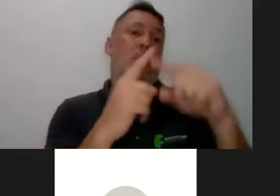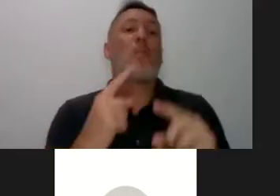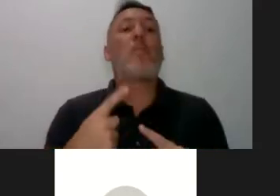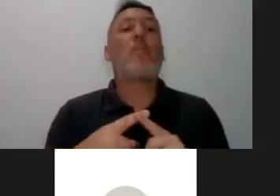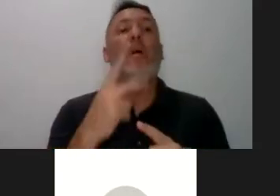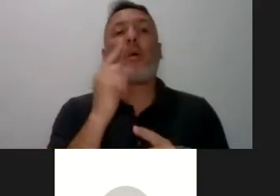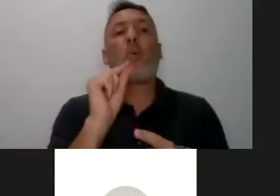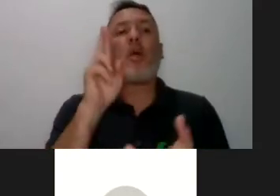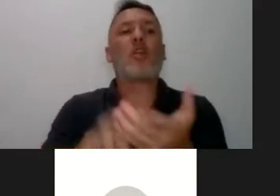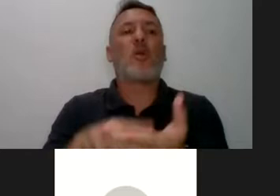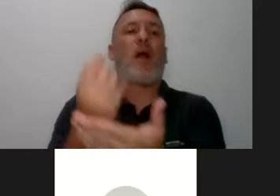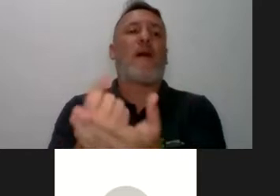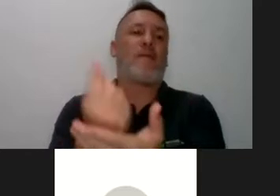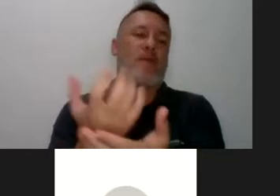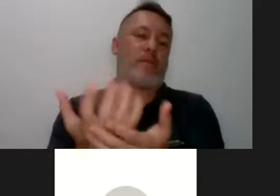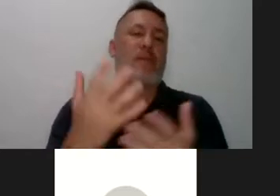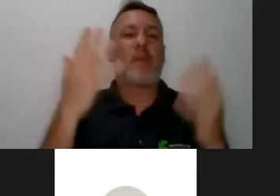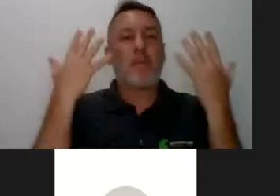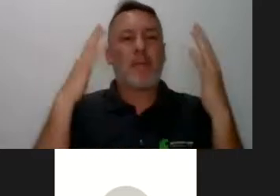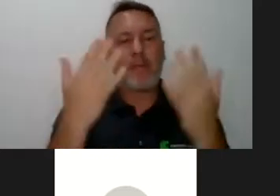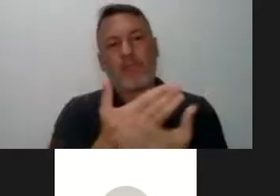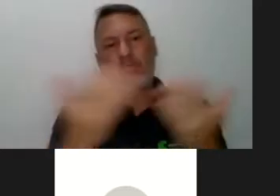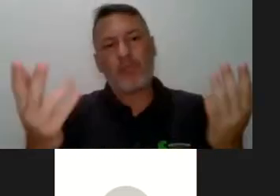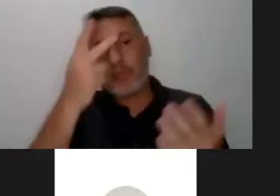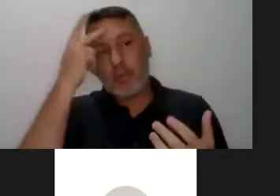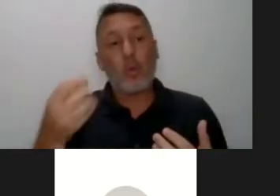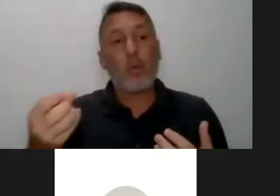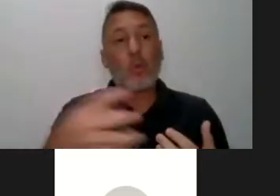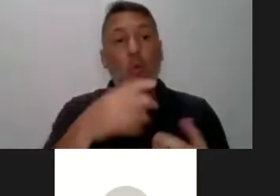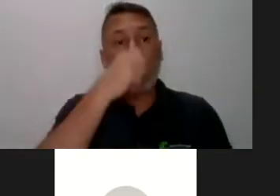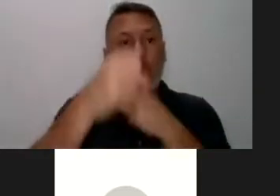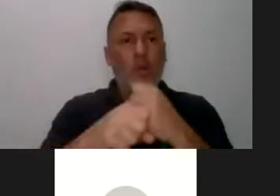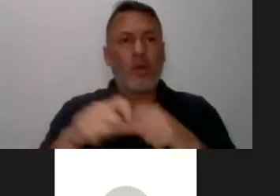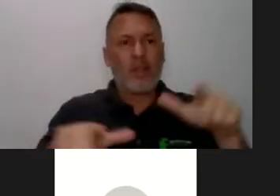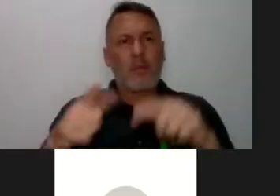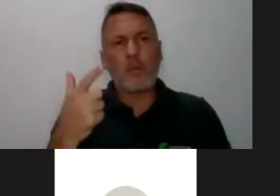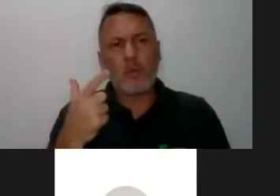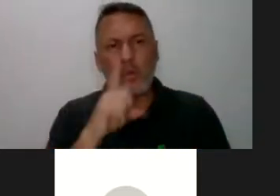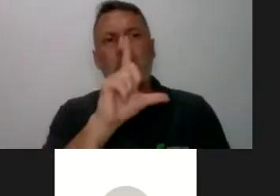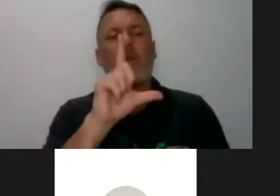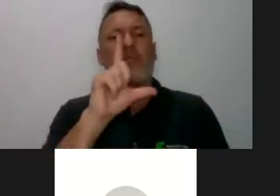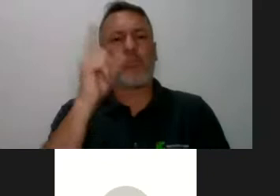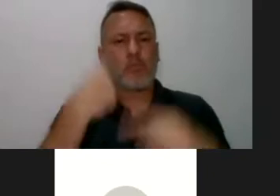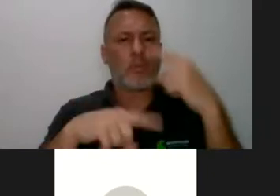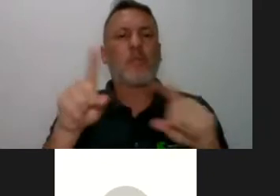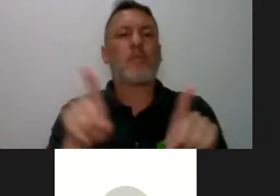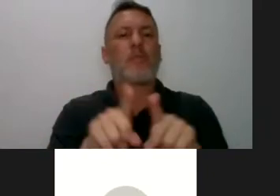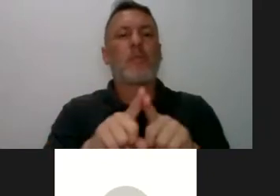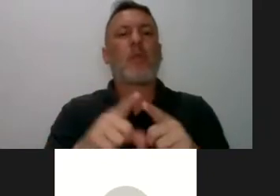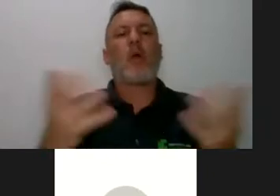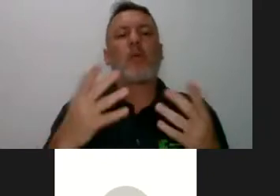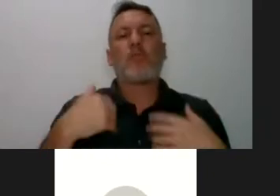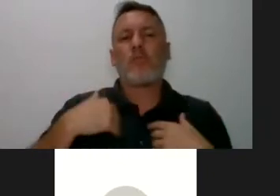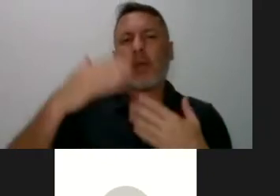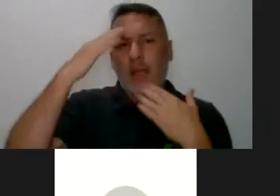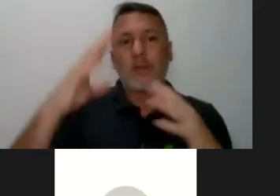meus parabéns, desejo a vocês um novo ano de trabalho com muito sucesso, e fechar aqui agradecendo a todas